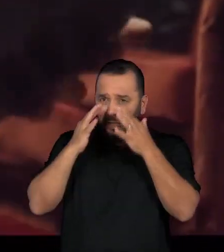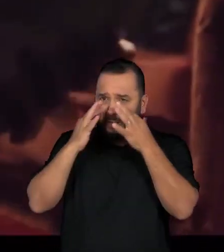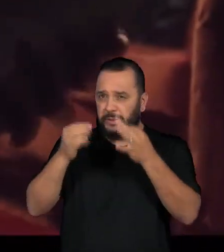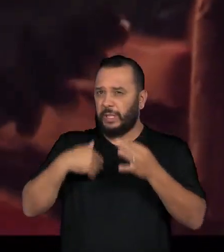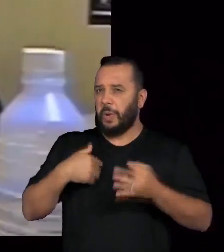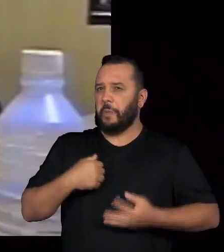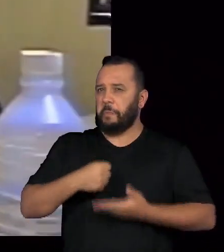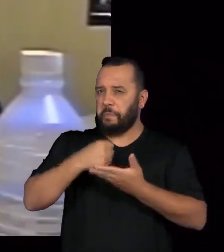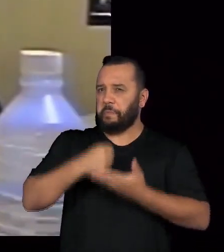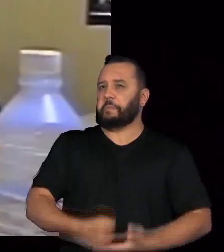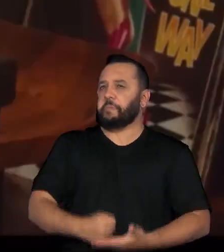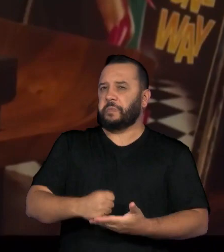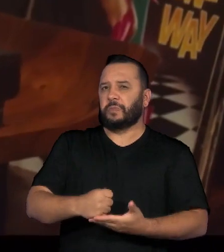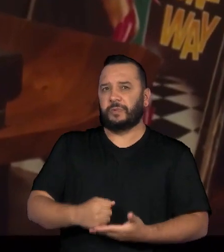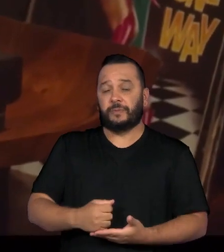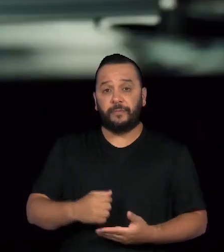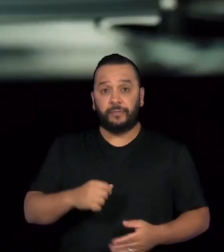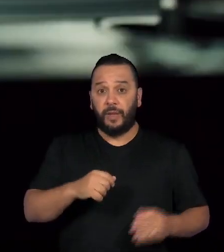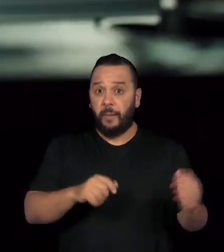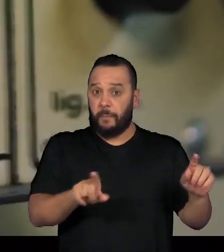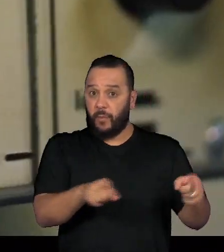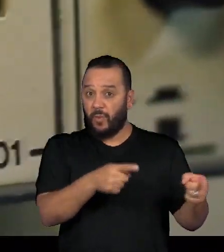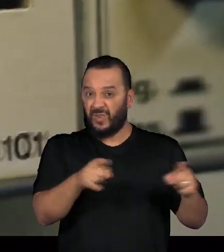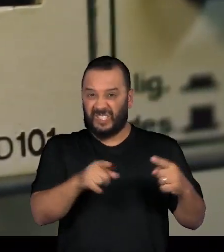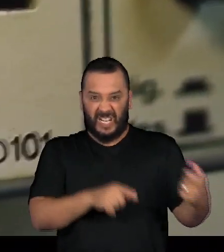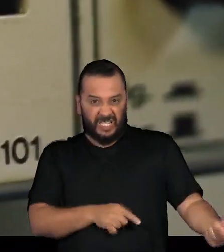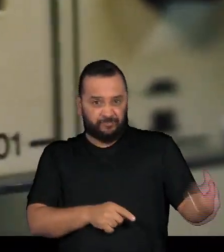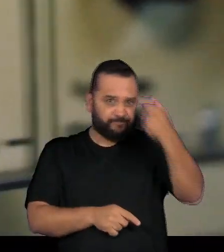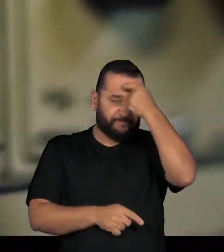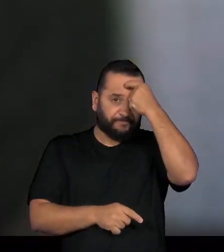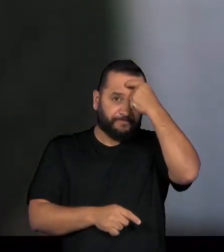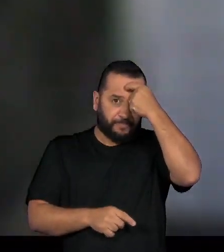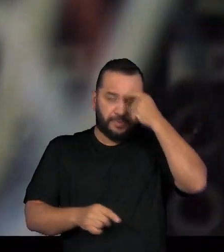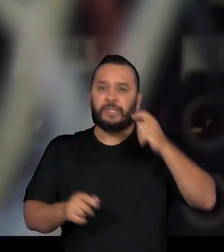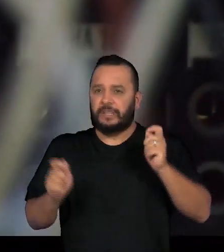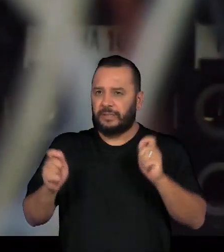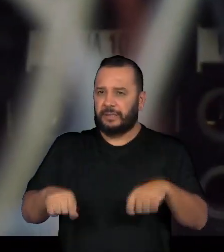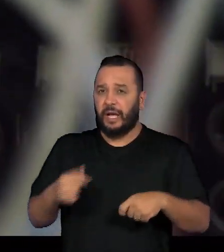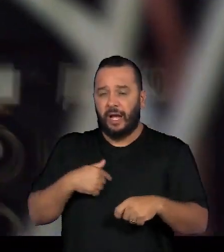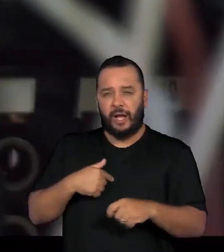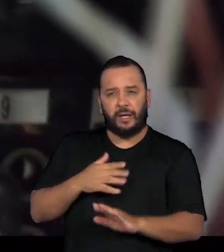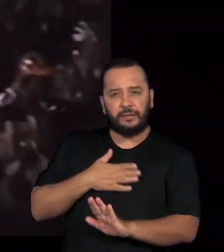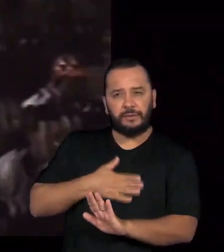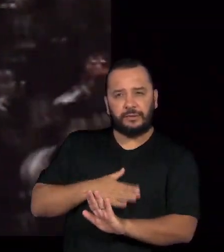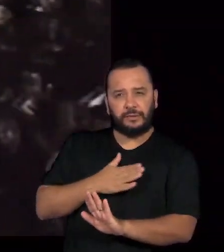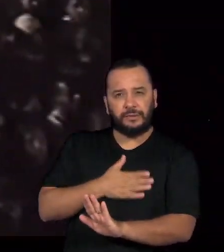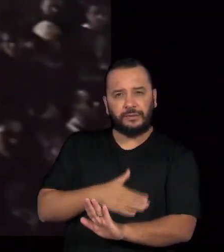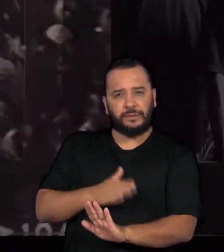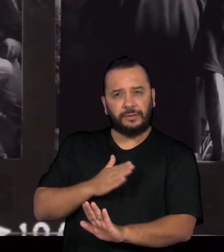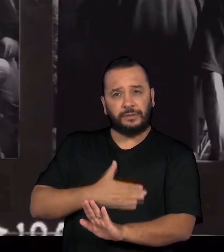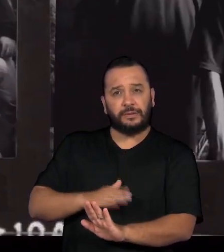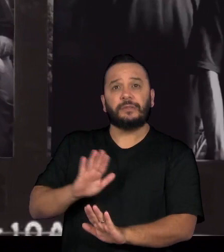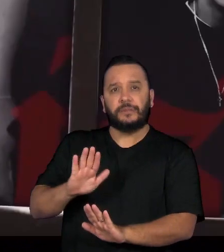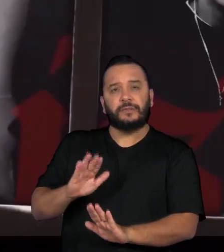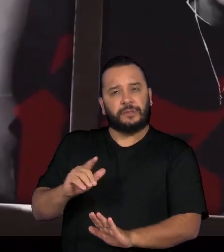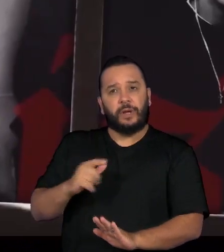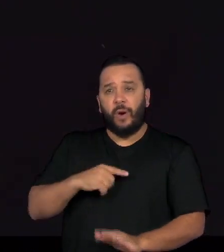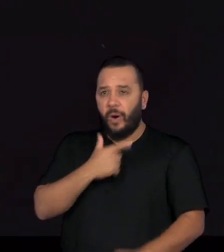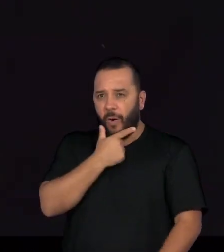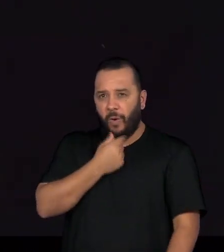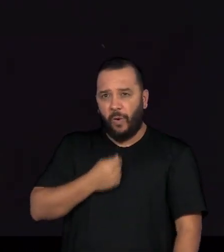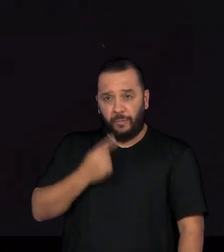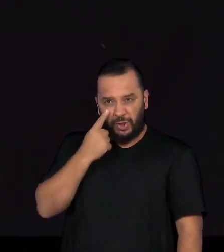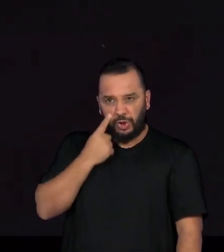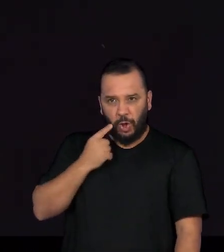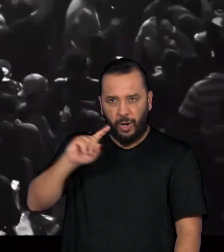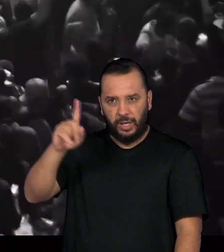tonelada. A música que entra na mente. Tem sabor de mar, pode ser discreta e que lhe nada a ver. Diz comigo, não chora, tá bom,